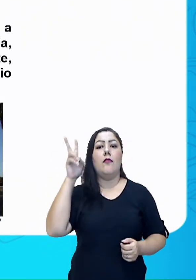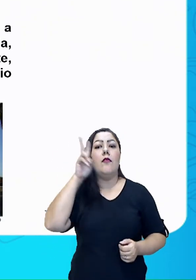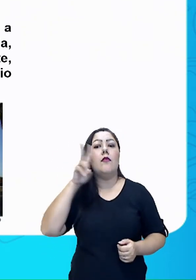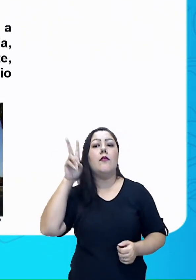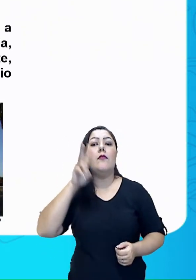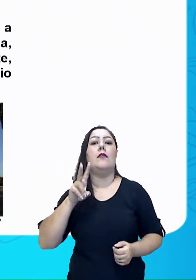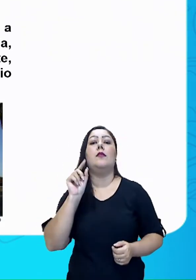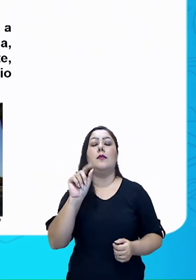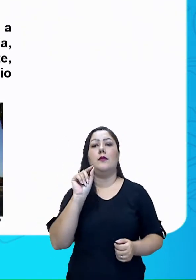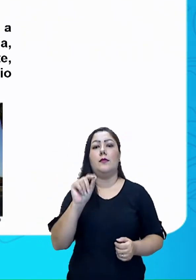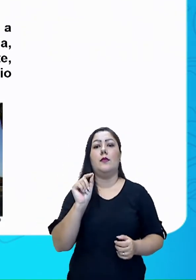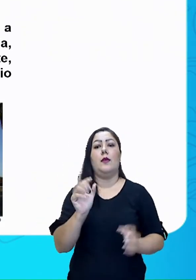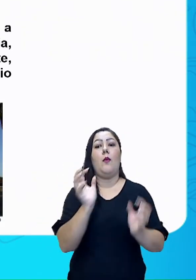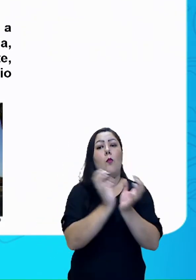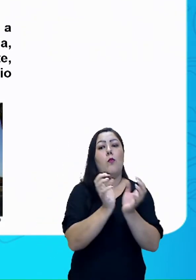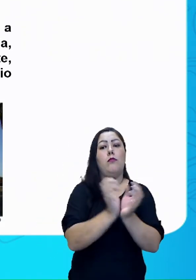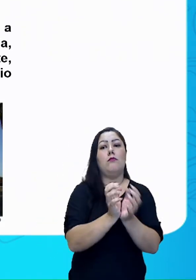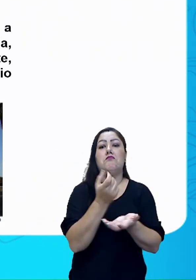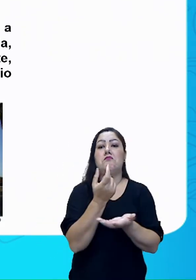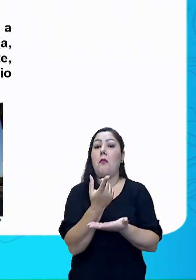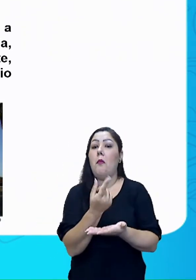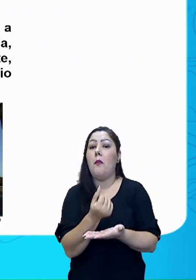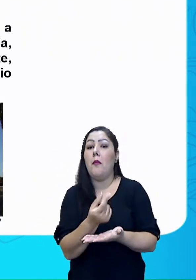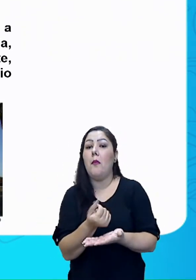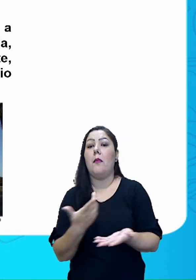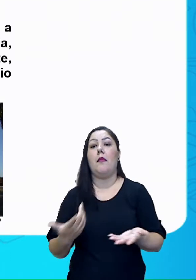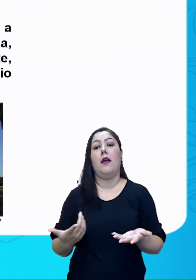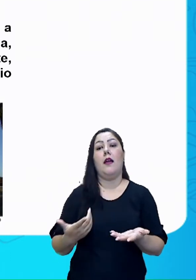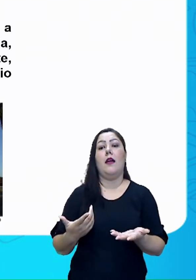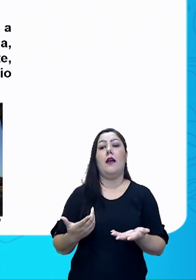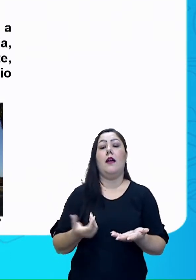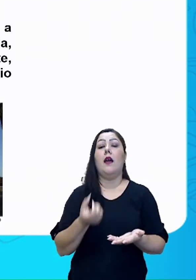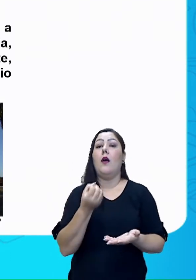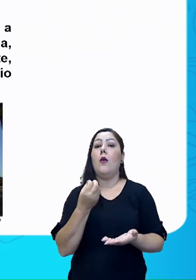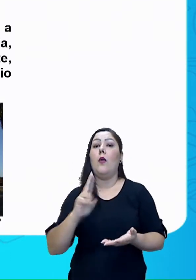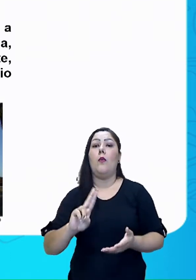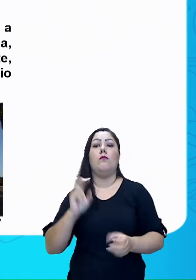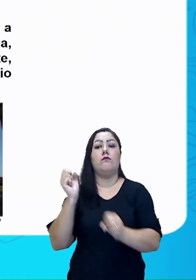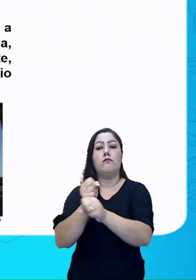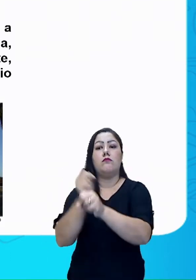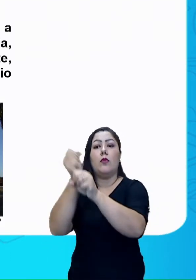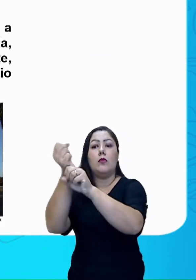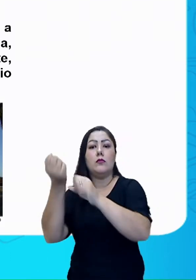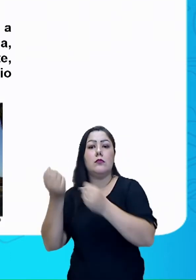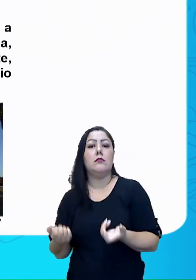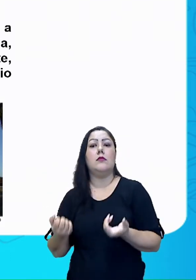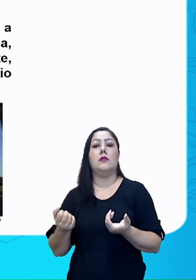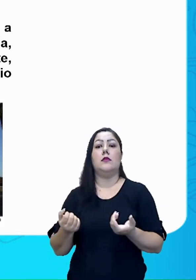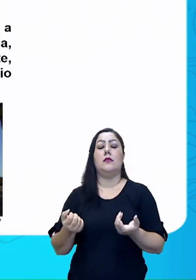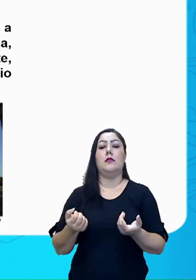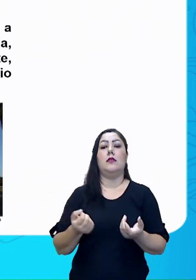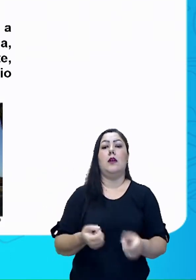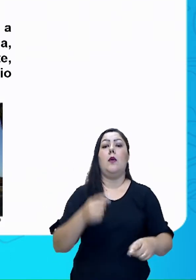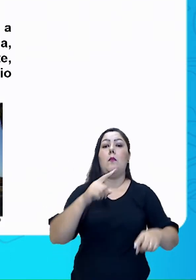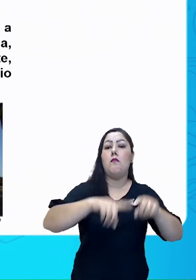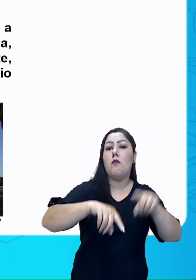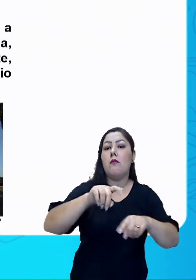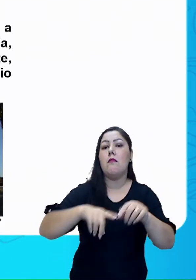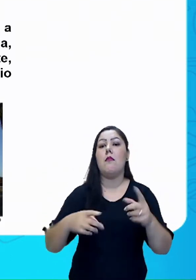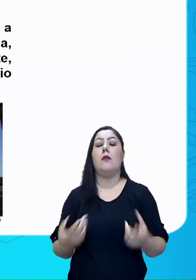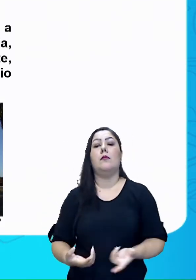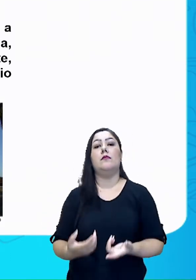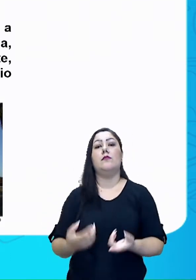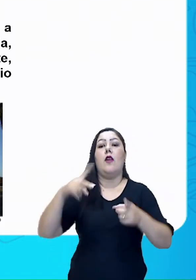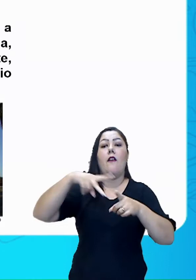de sua arquitetura, mobília, utensílios, ferramentas, meios de transporte, obras